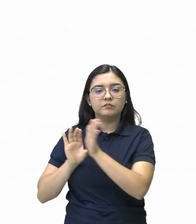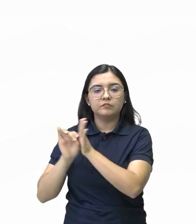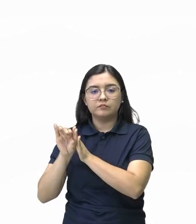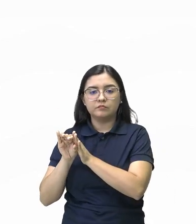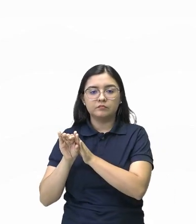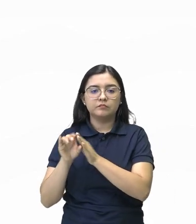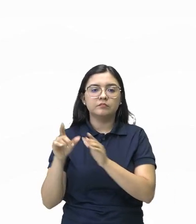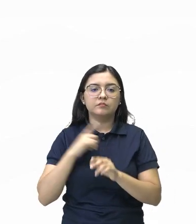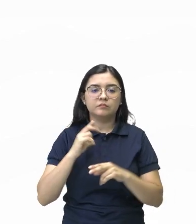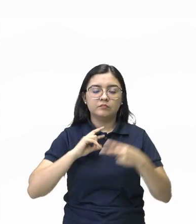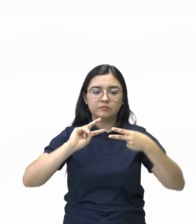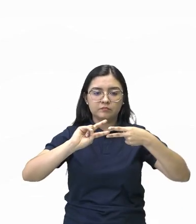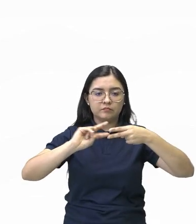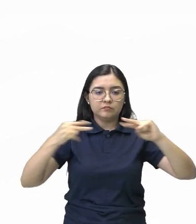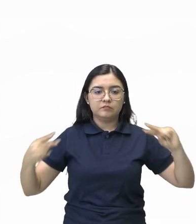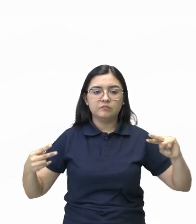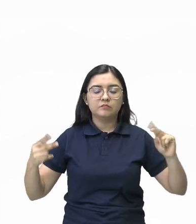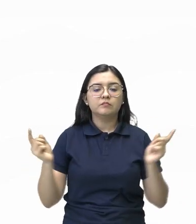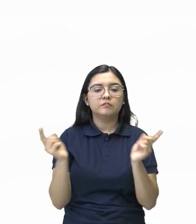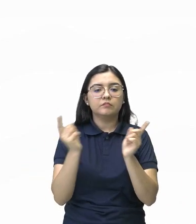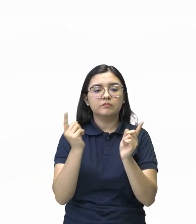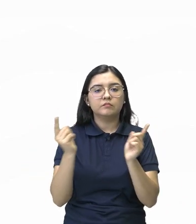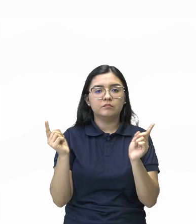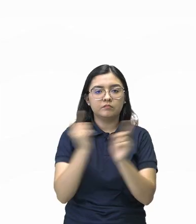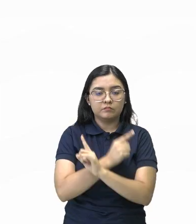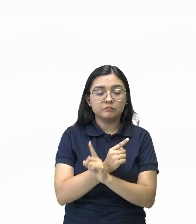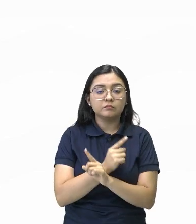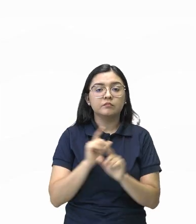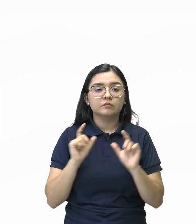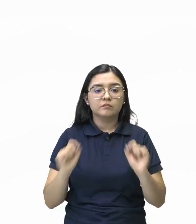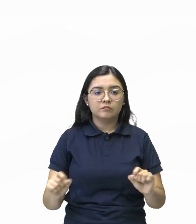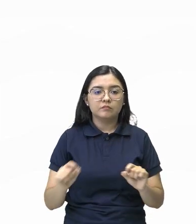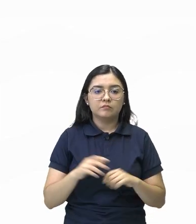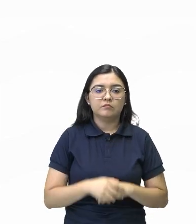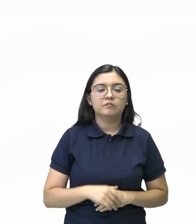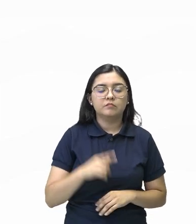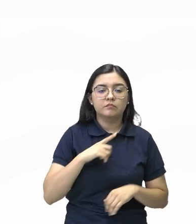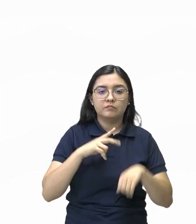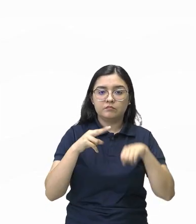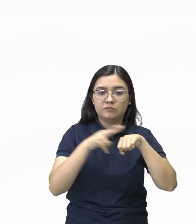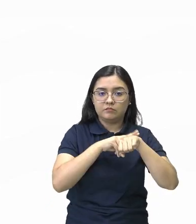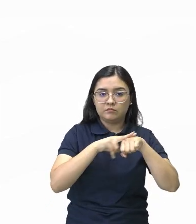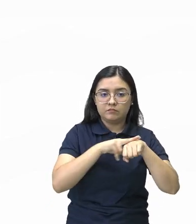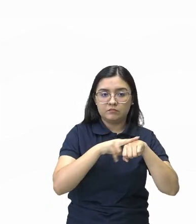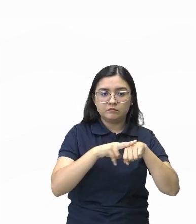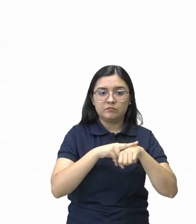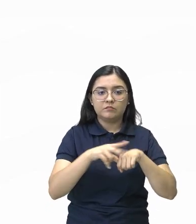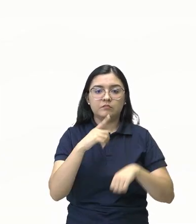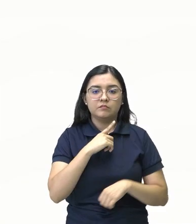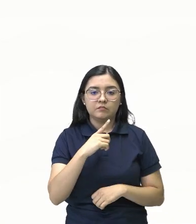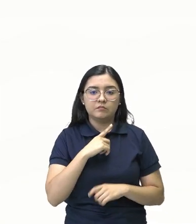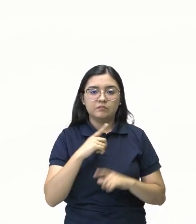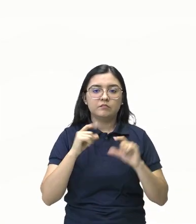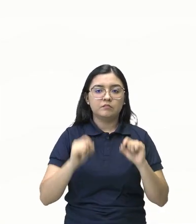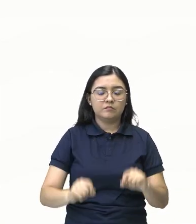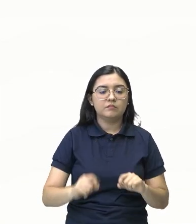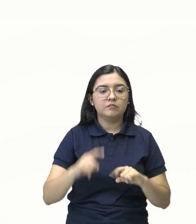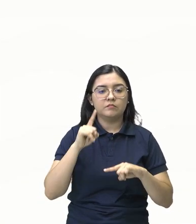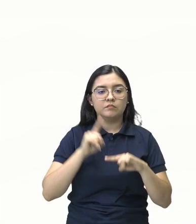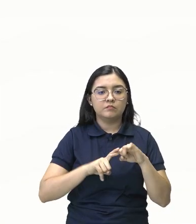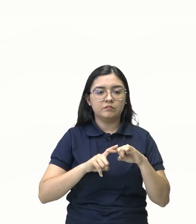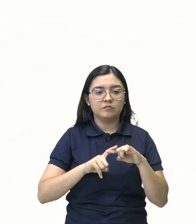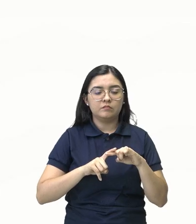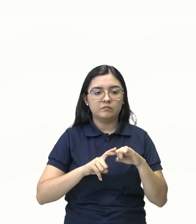estão trocando material genético. A bactéria que está ilustrada de verde, ela possui um material,